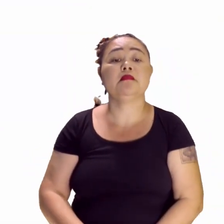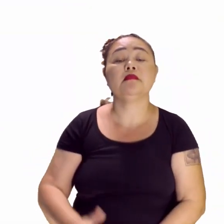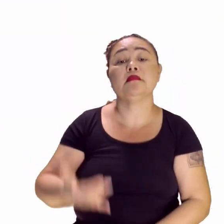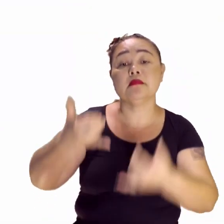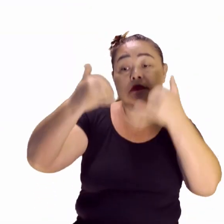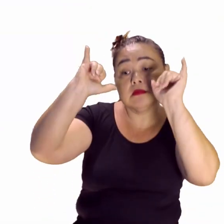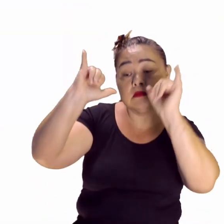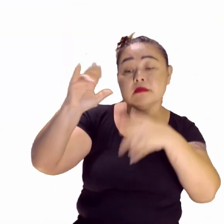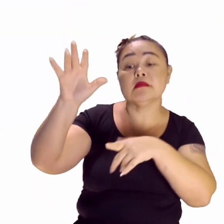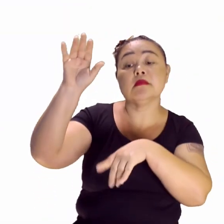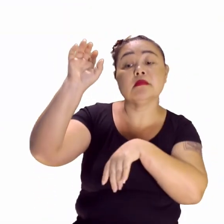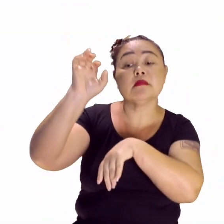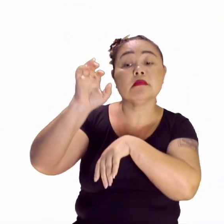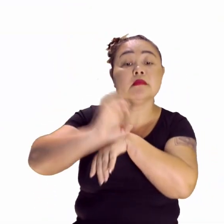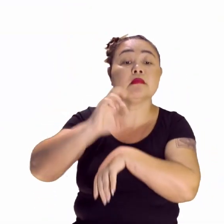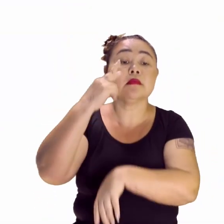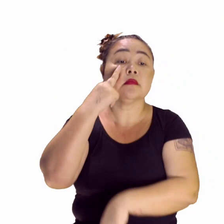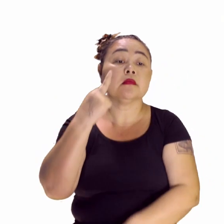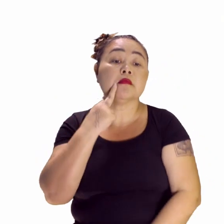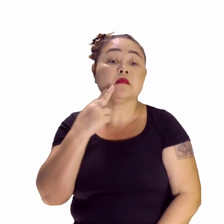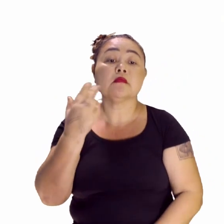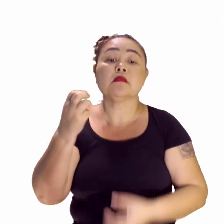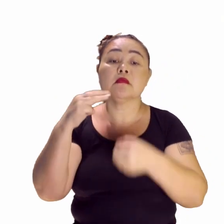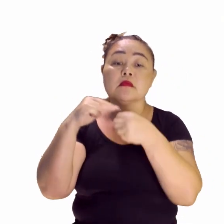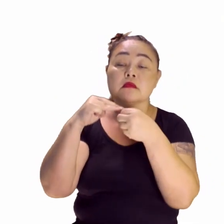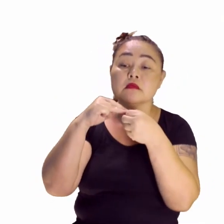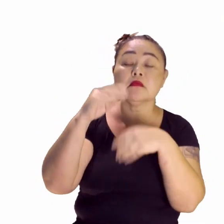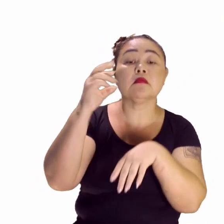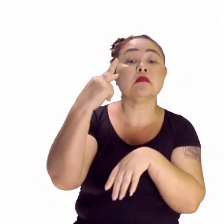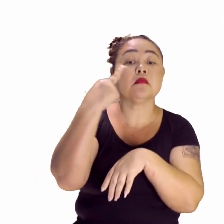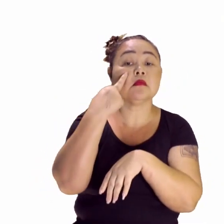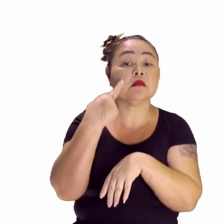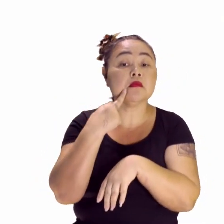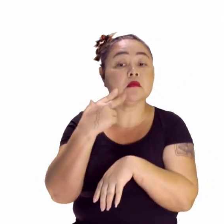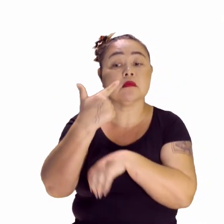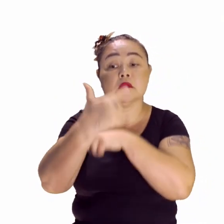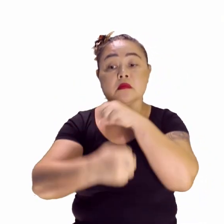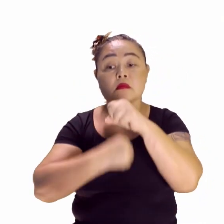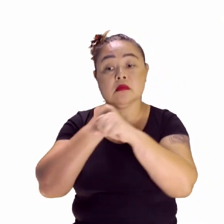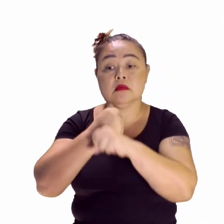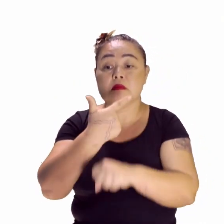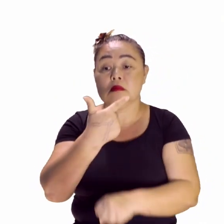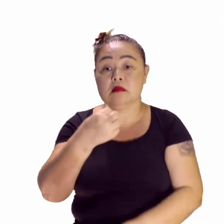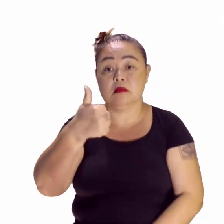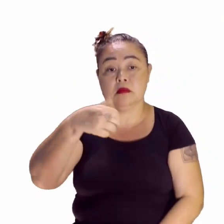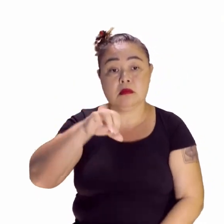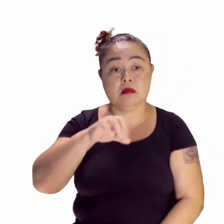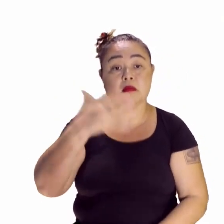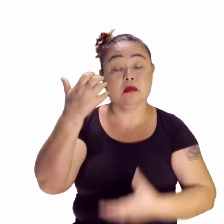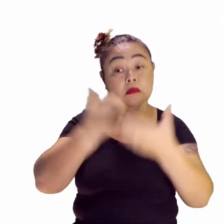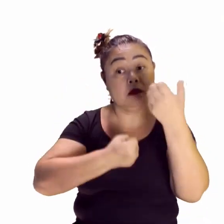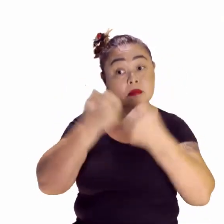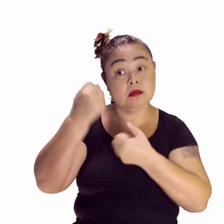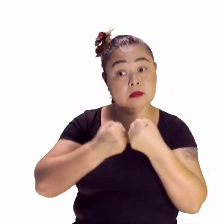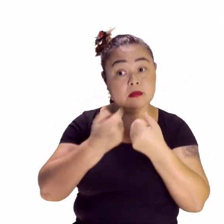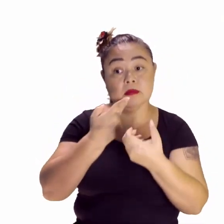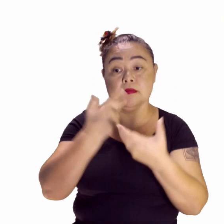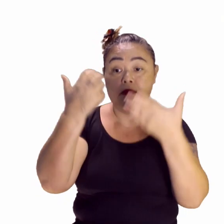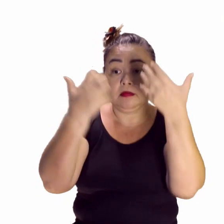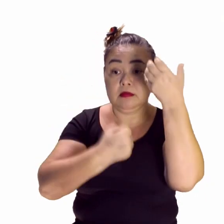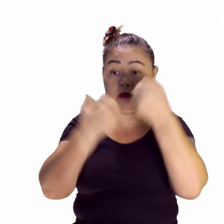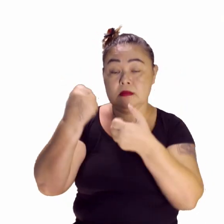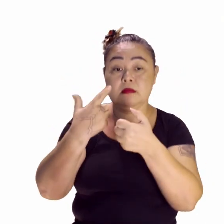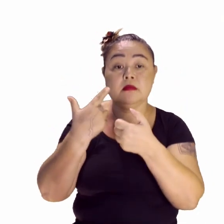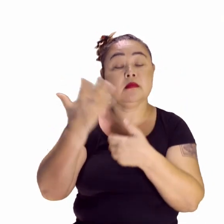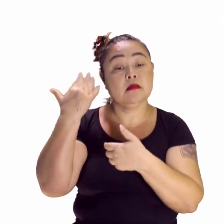pecuária rondoniense entre os municípios 2019 que mais produziram agora o leite leite a gente tá falando do leite aquele